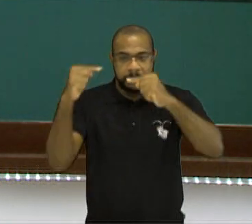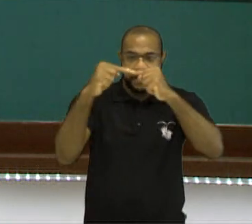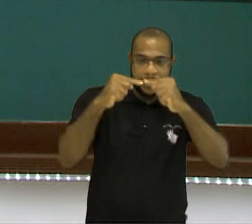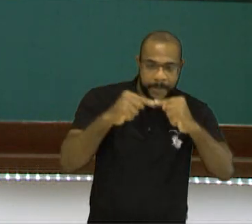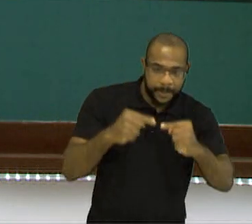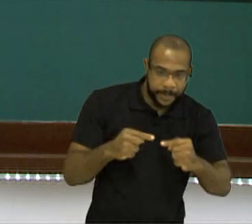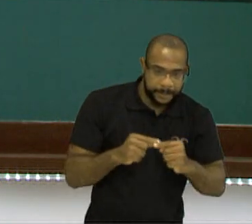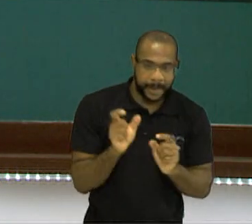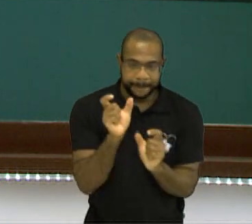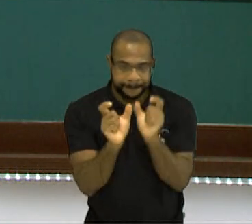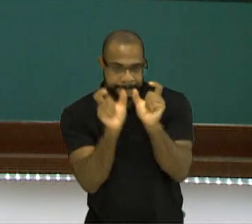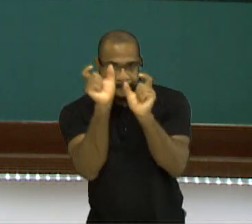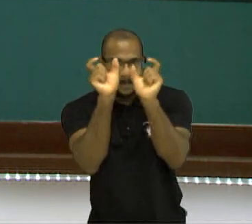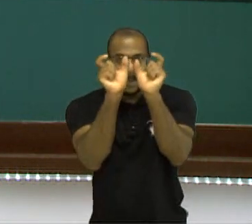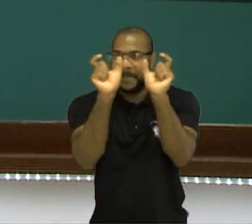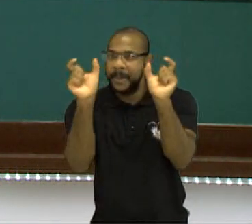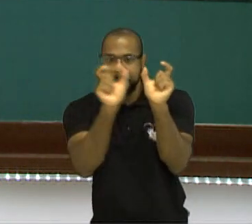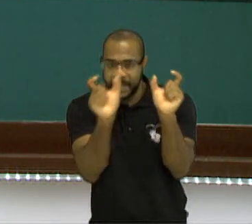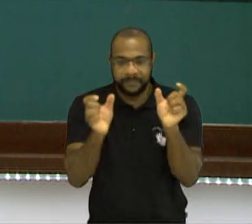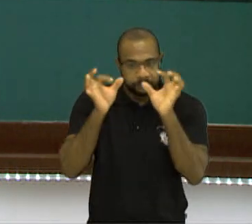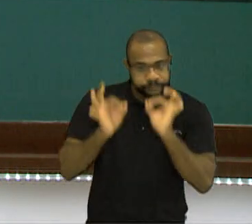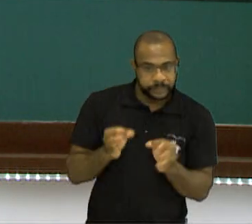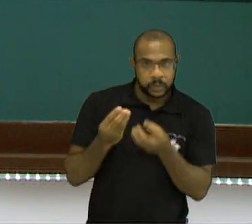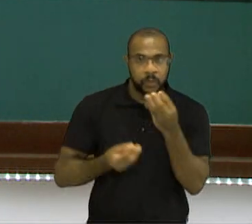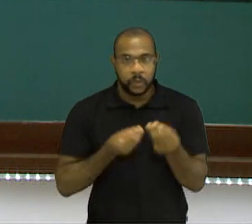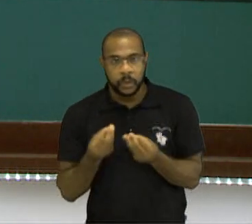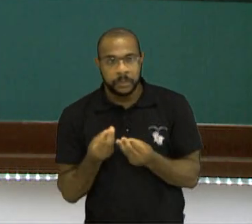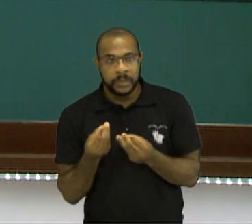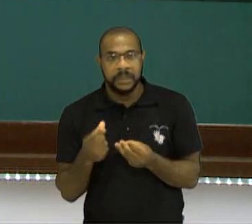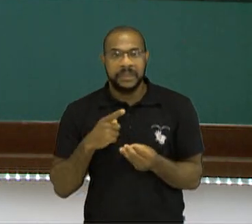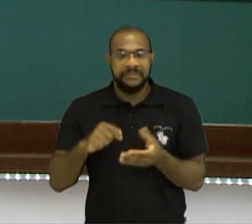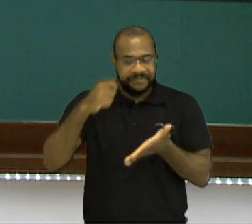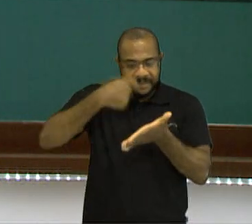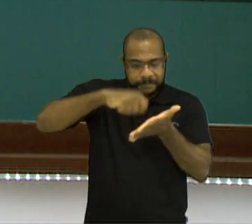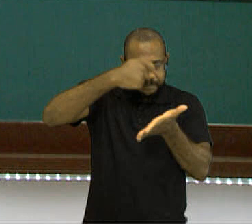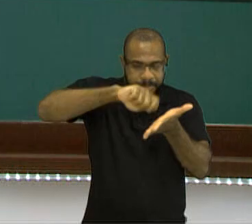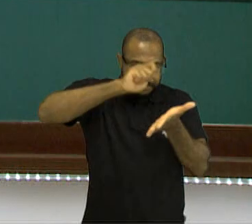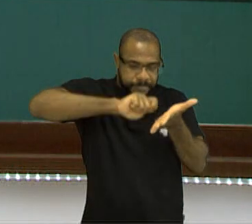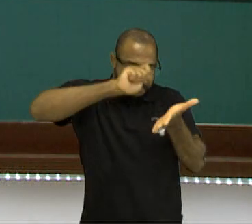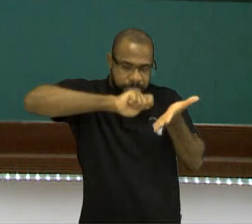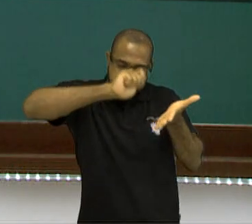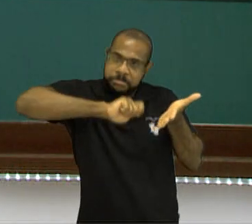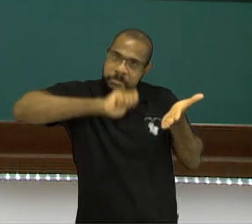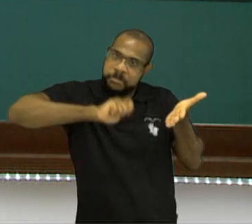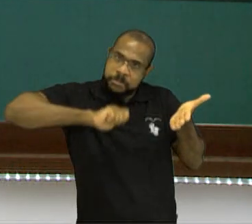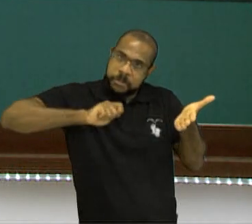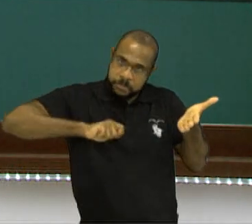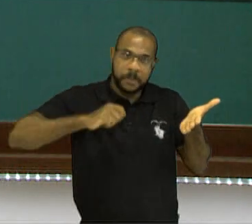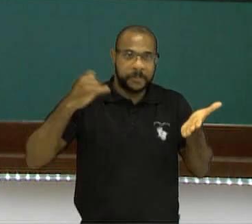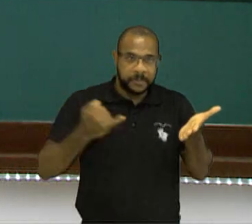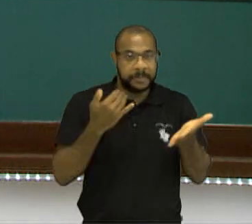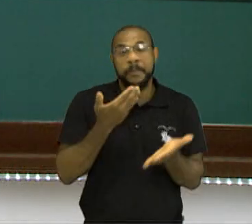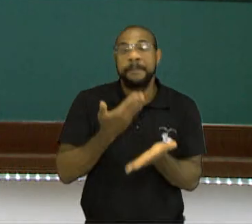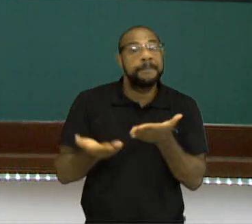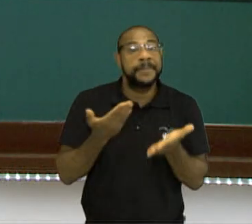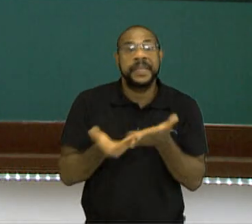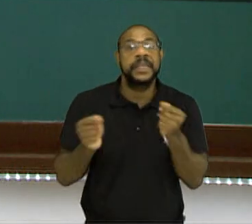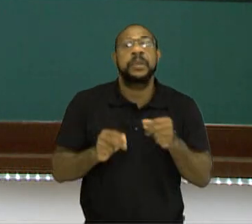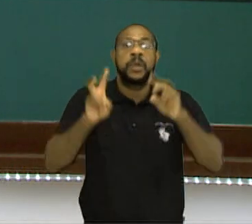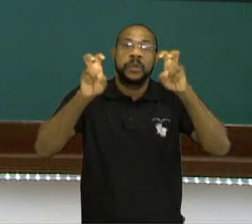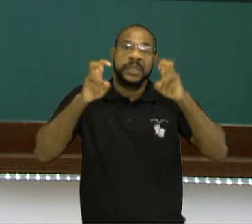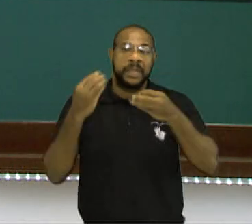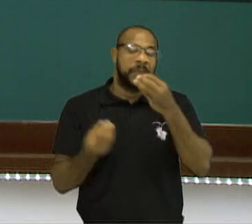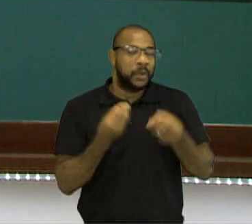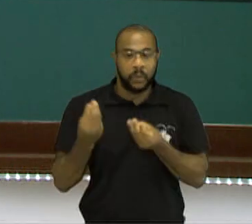estiver escrevendo o segundo parágrafo, retorne ao primeiro e vá refazendo essa leitura ao longo do texto para não perder de vista o